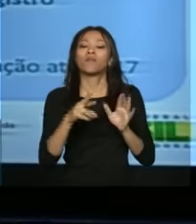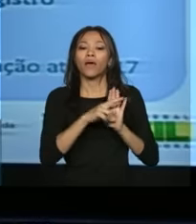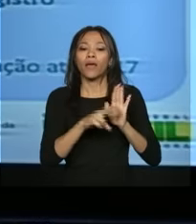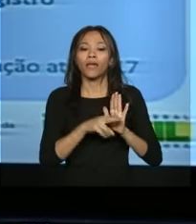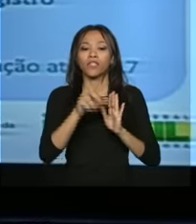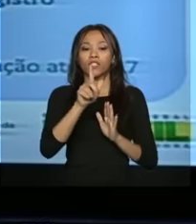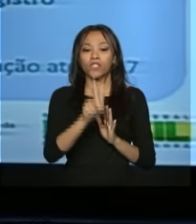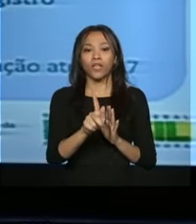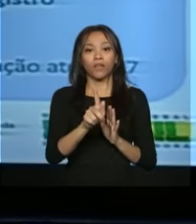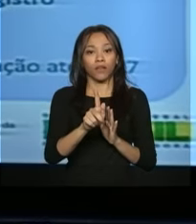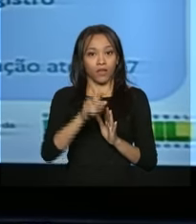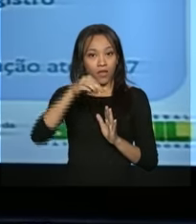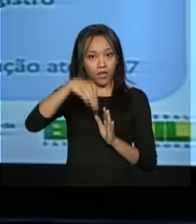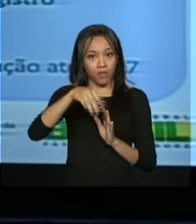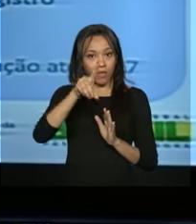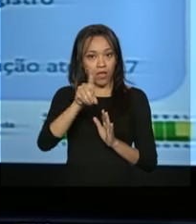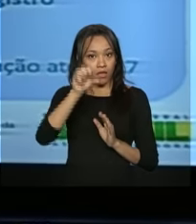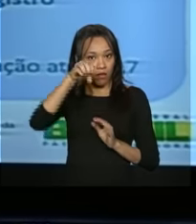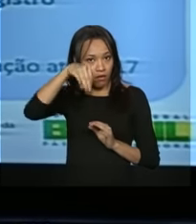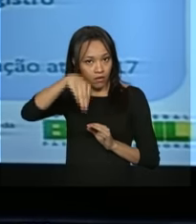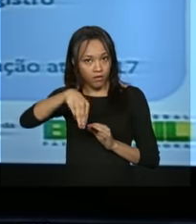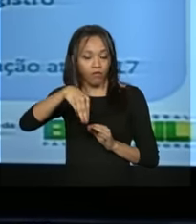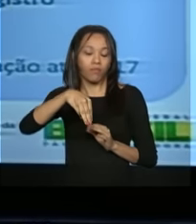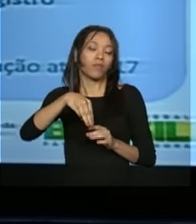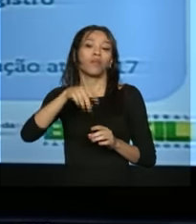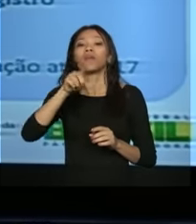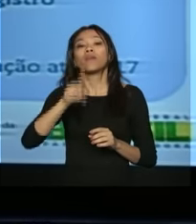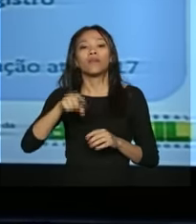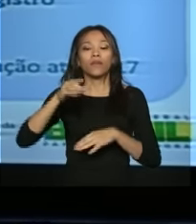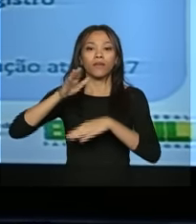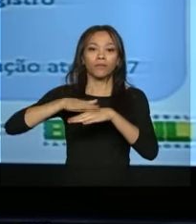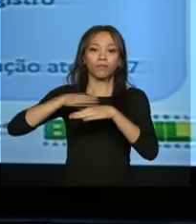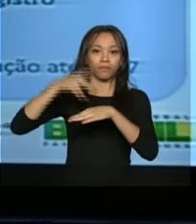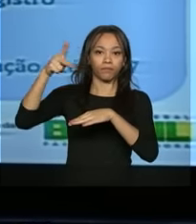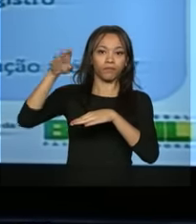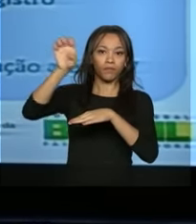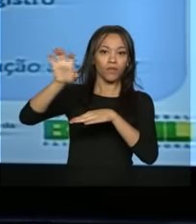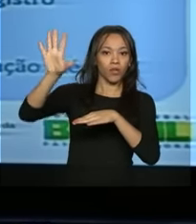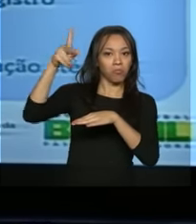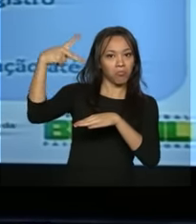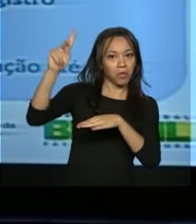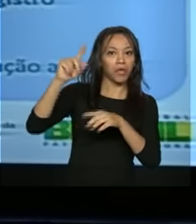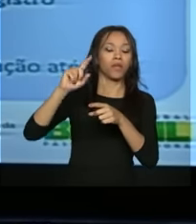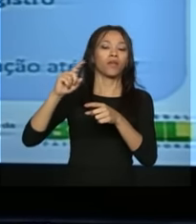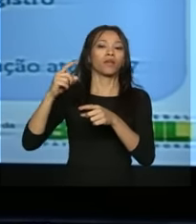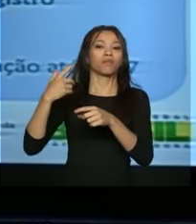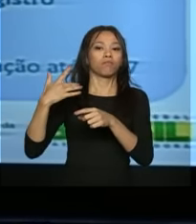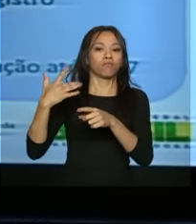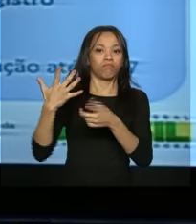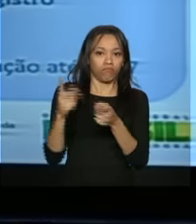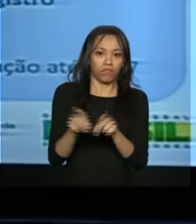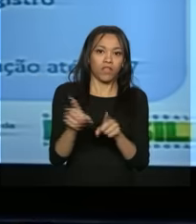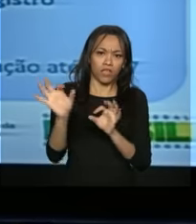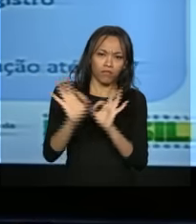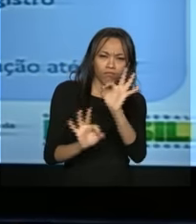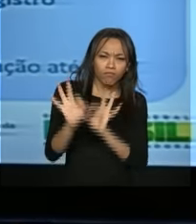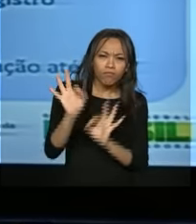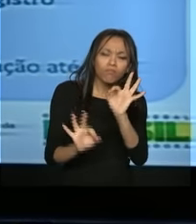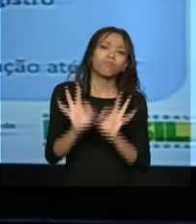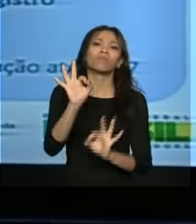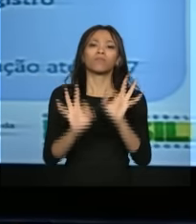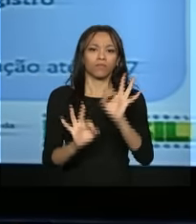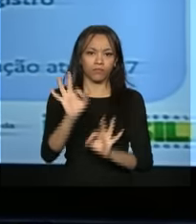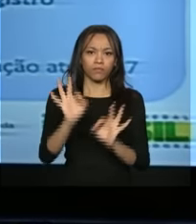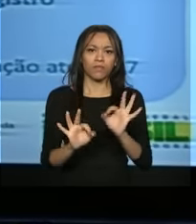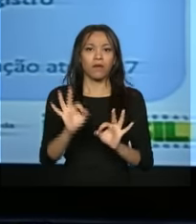a a tendência que o fda que é agência europeia que a Organização Mundial de Saúde tentão vão fazer compatibilizar a